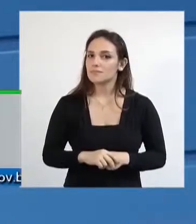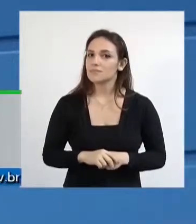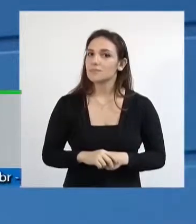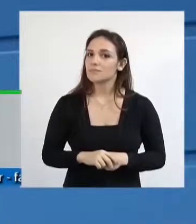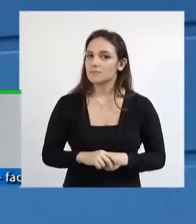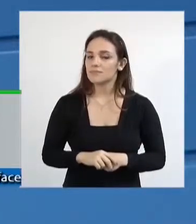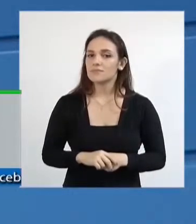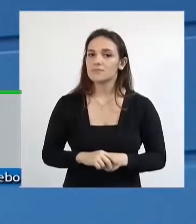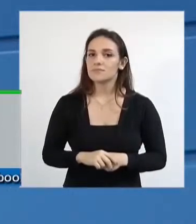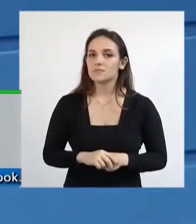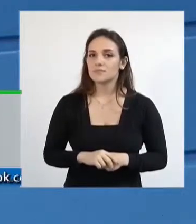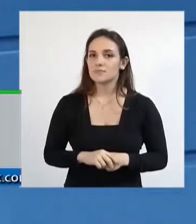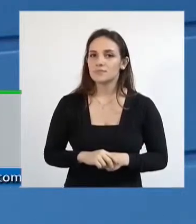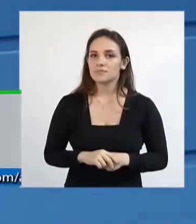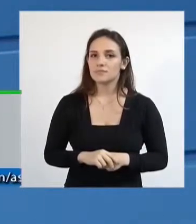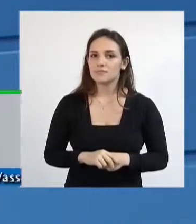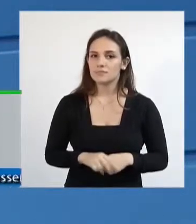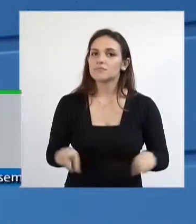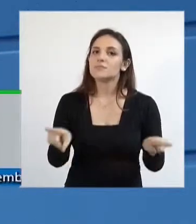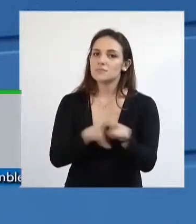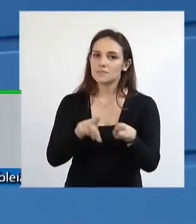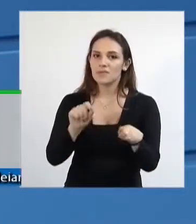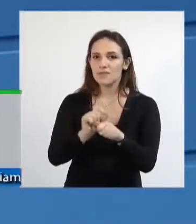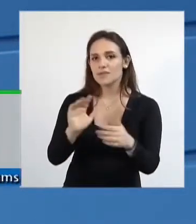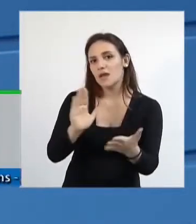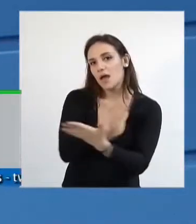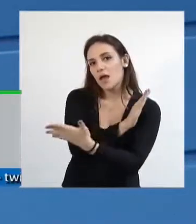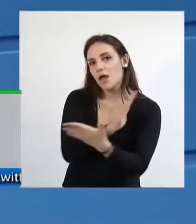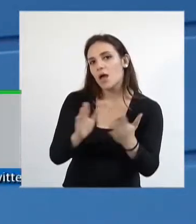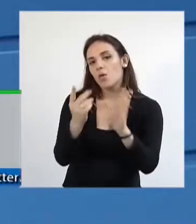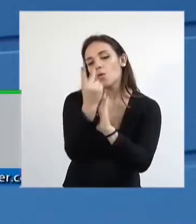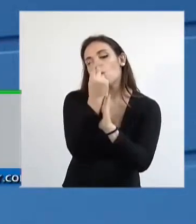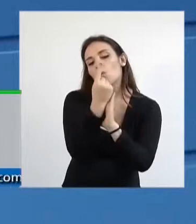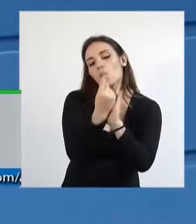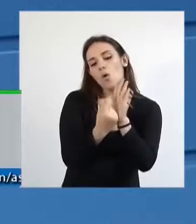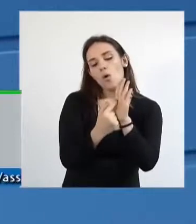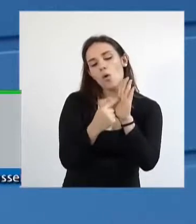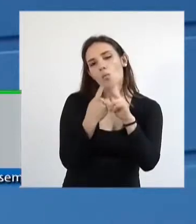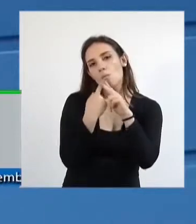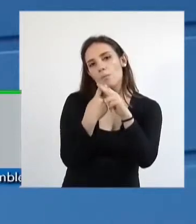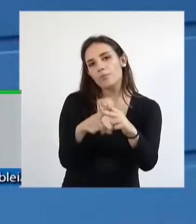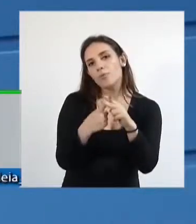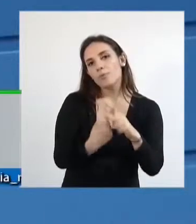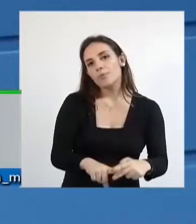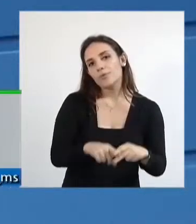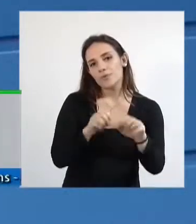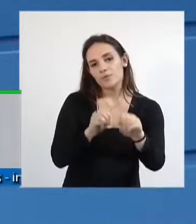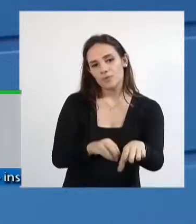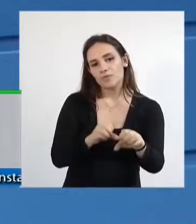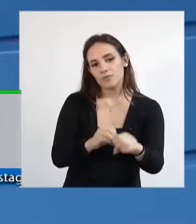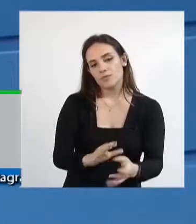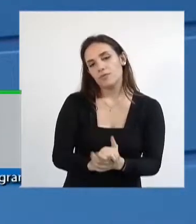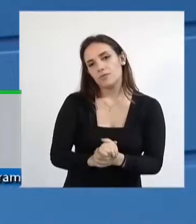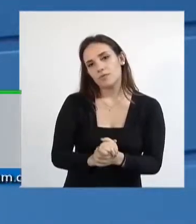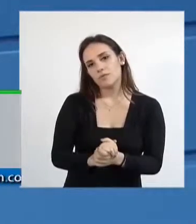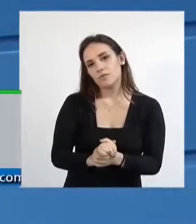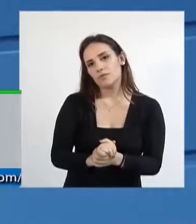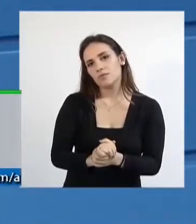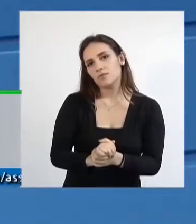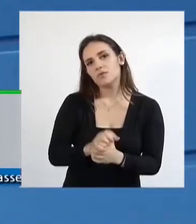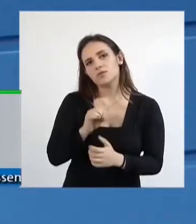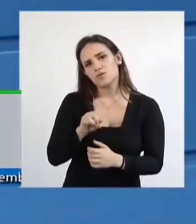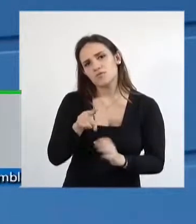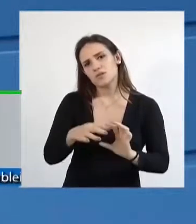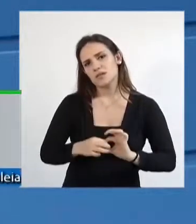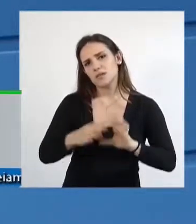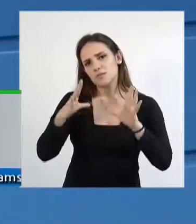protagonizou alguns ajustes também no orçamento da educação. E são vários aqui, deputado, se me